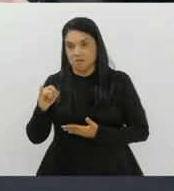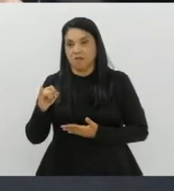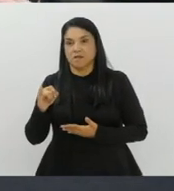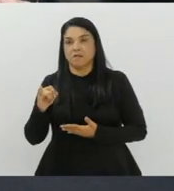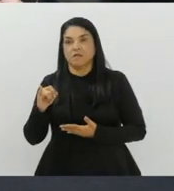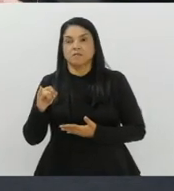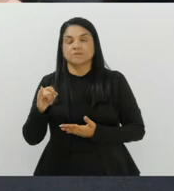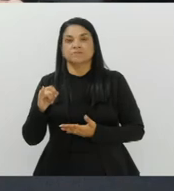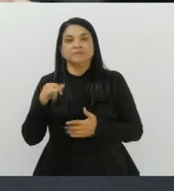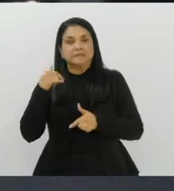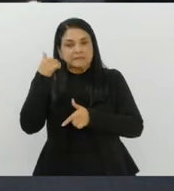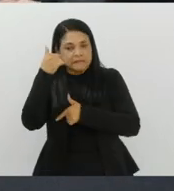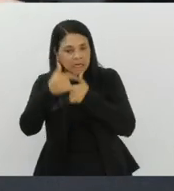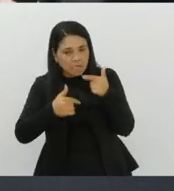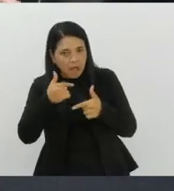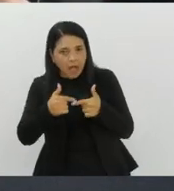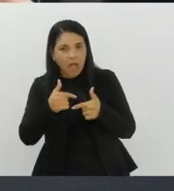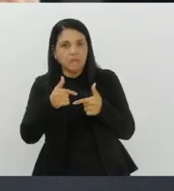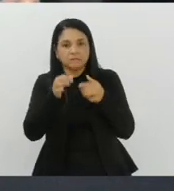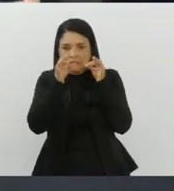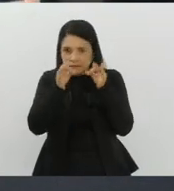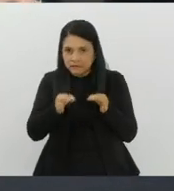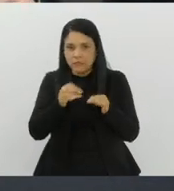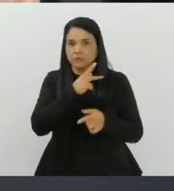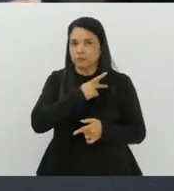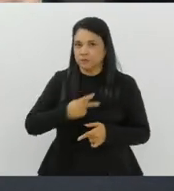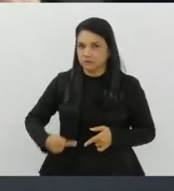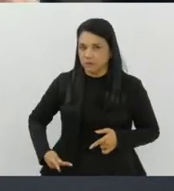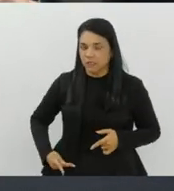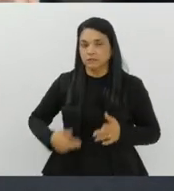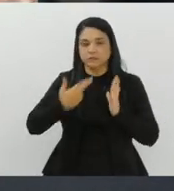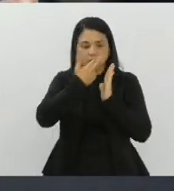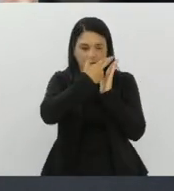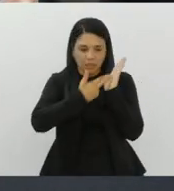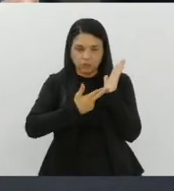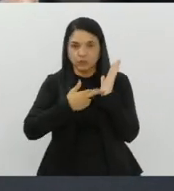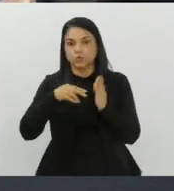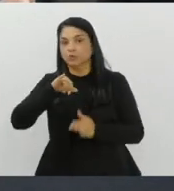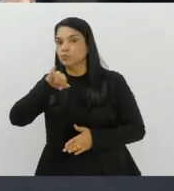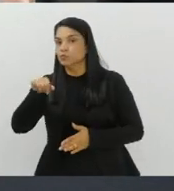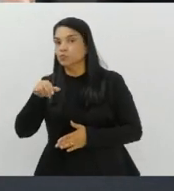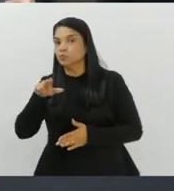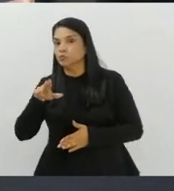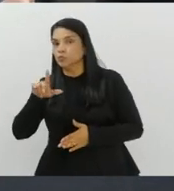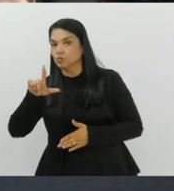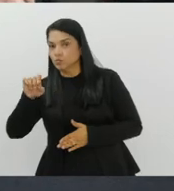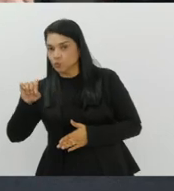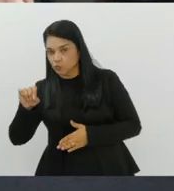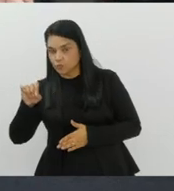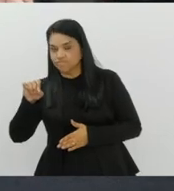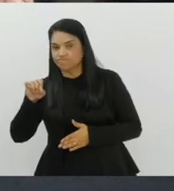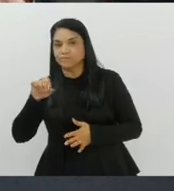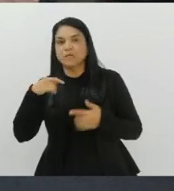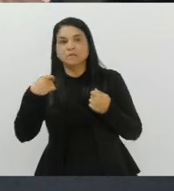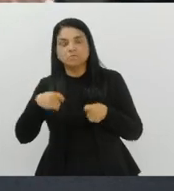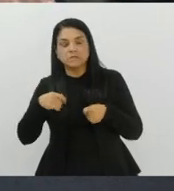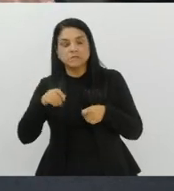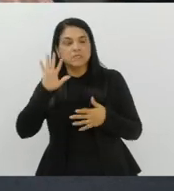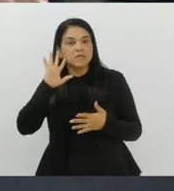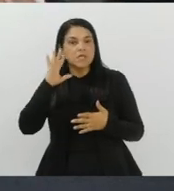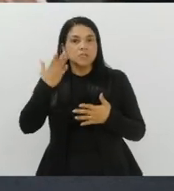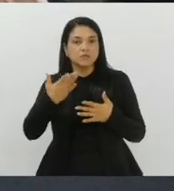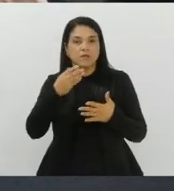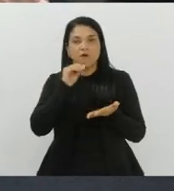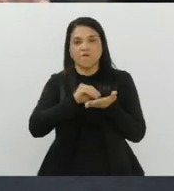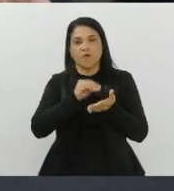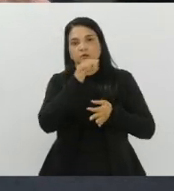que tanto o trabalho do presidente como do relator, deputado Júlio, são para resolver a questão dessa